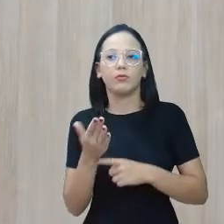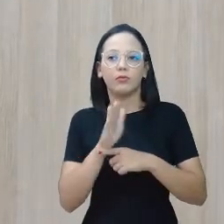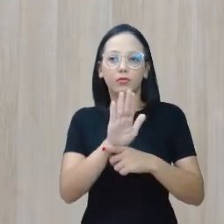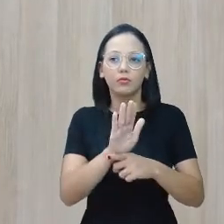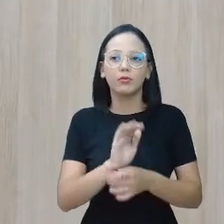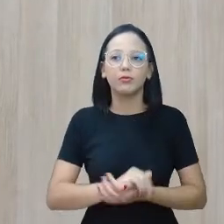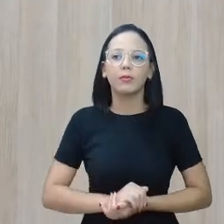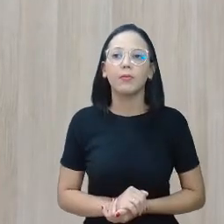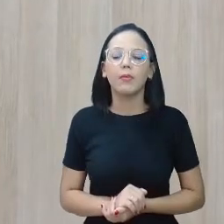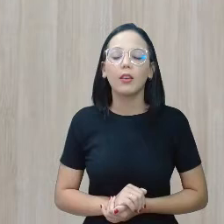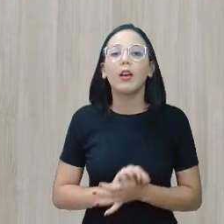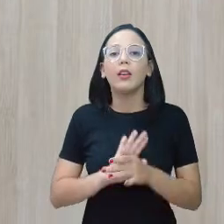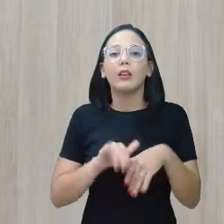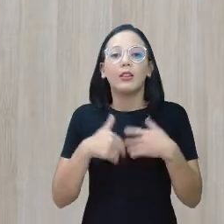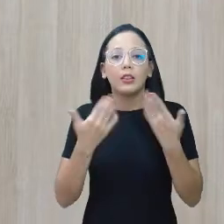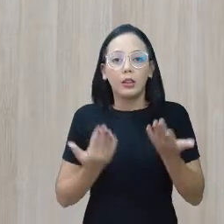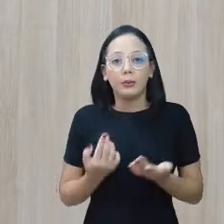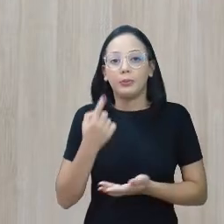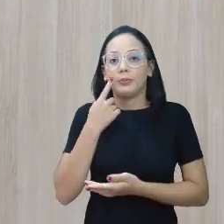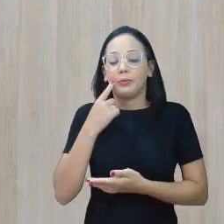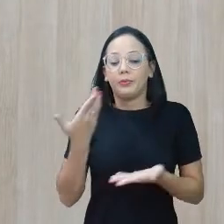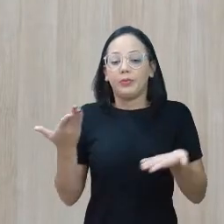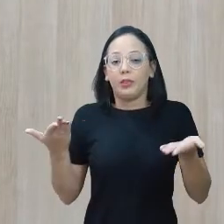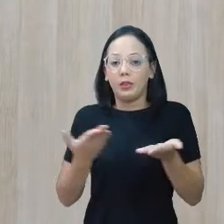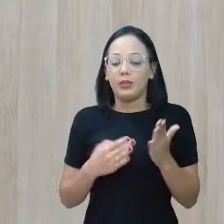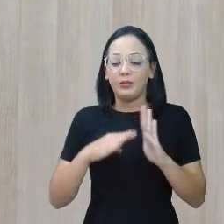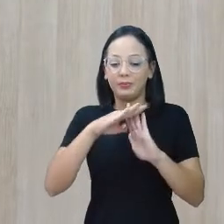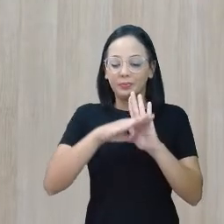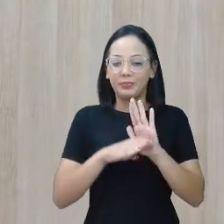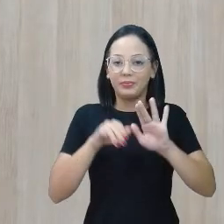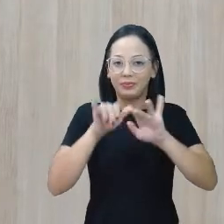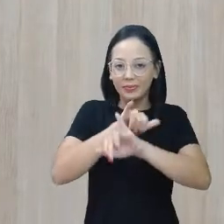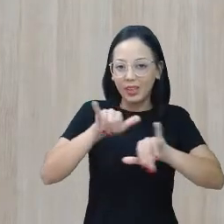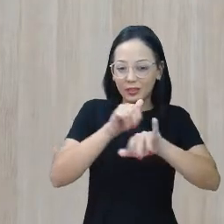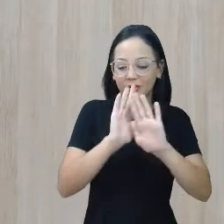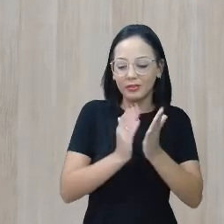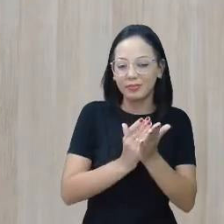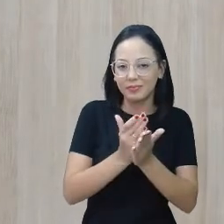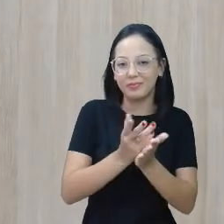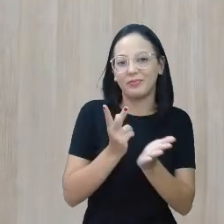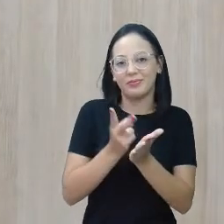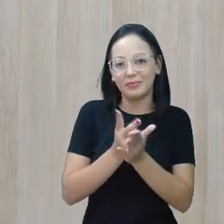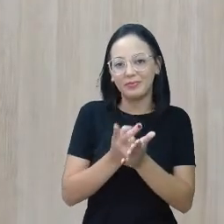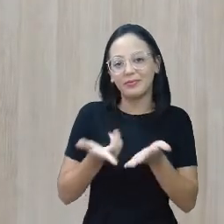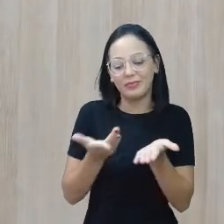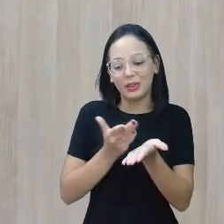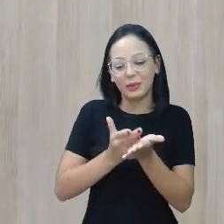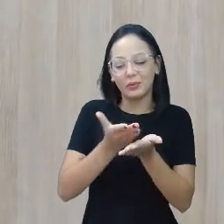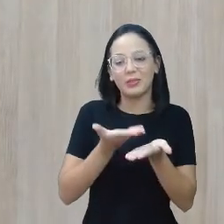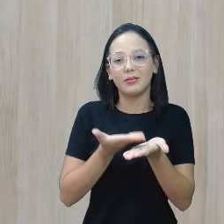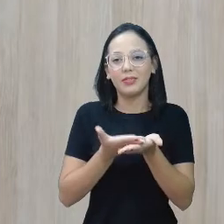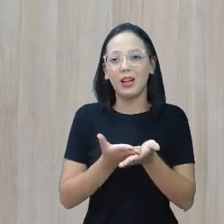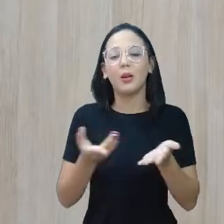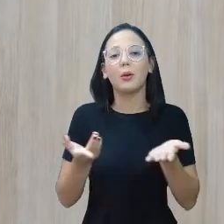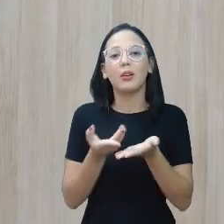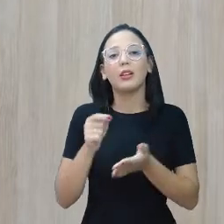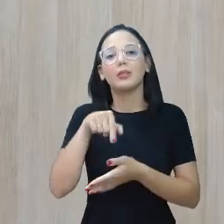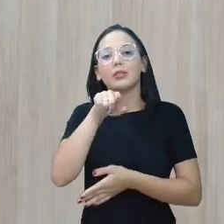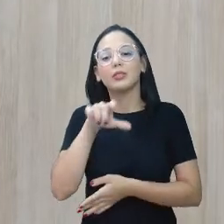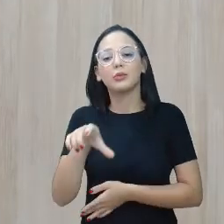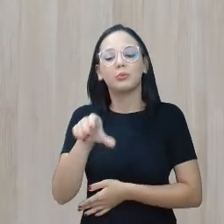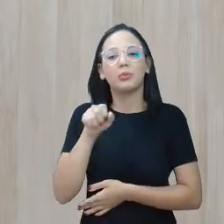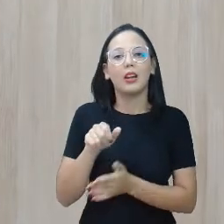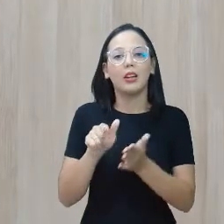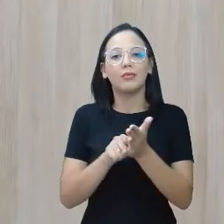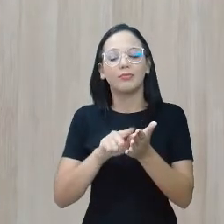certo? Então, depois dessa sequência de avisos, né, iniciais, sempre acontece aqui no comecinho da aula, pega aí o seu